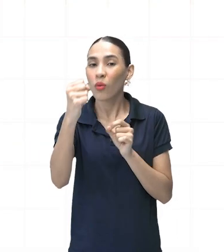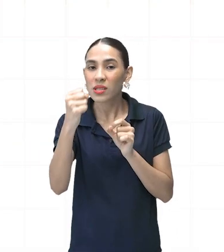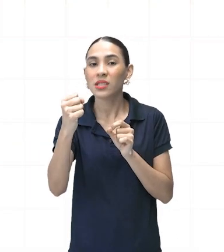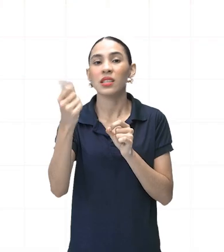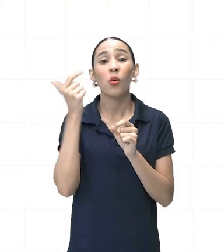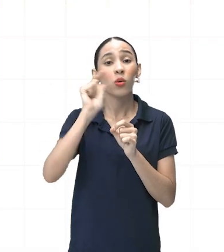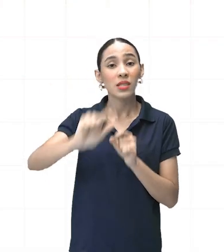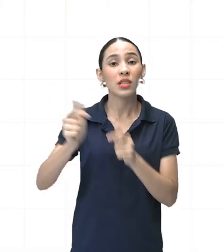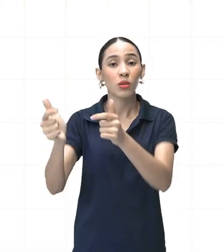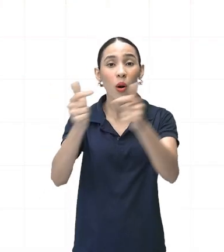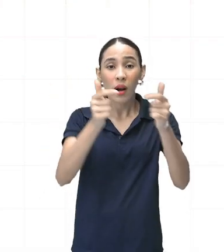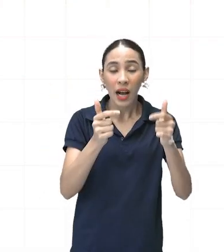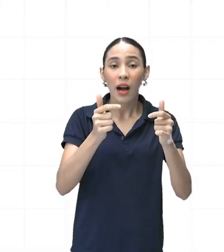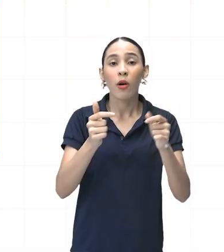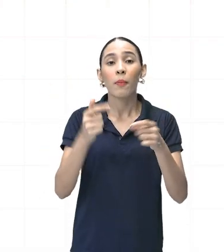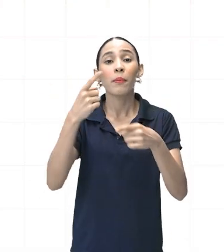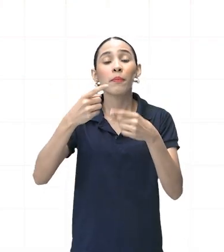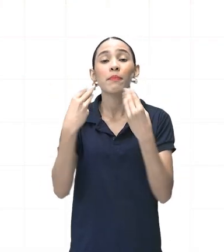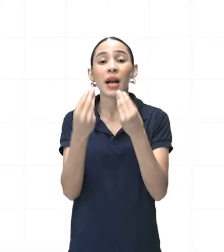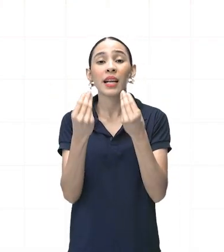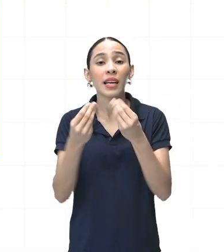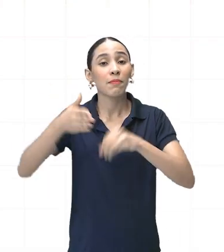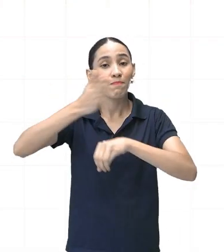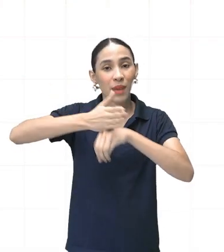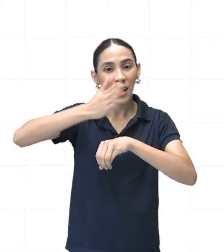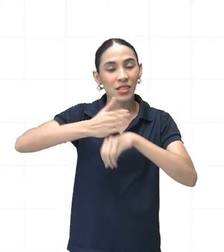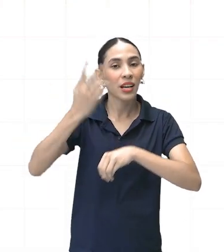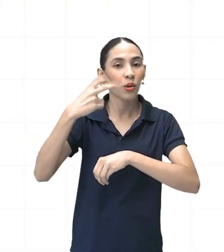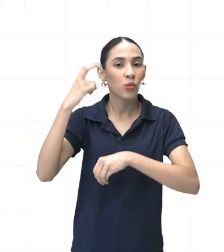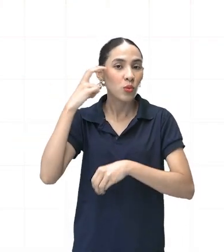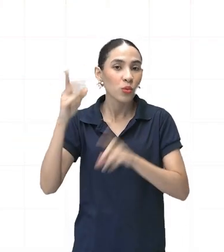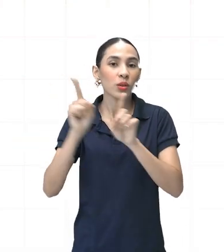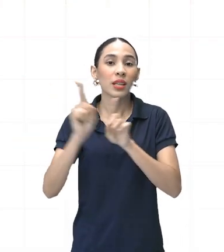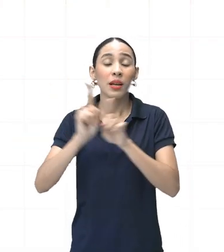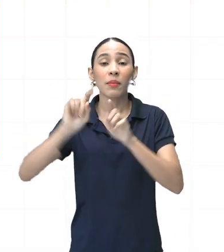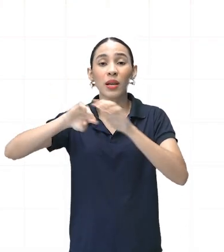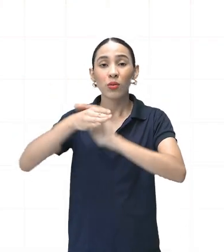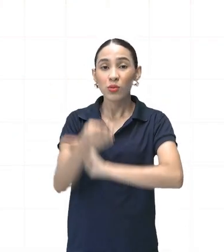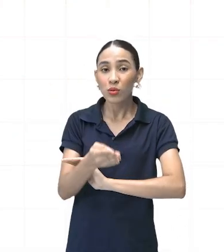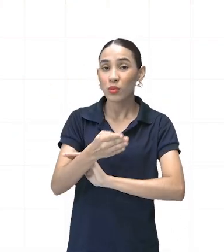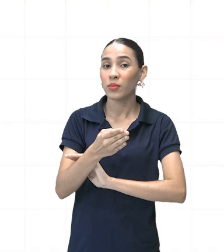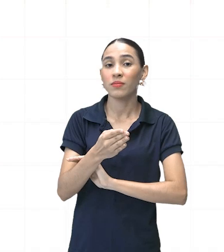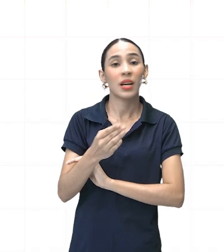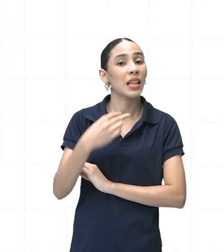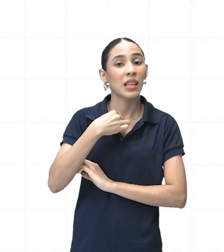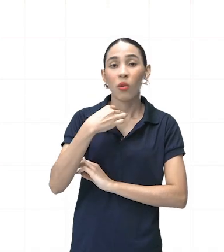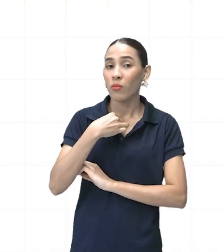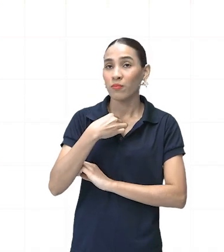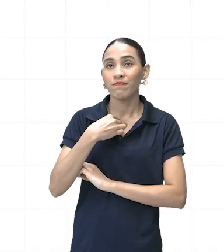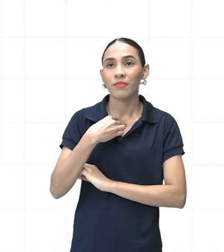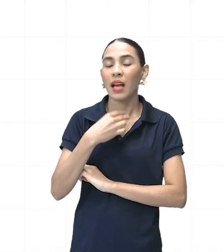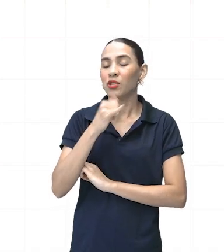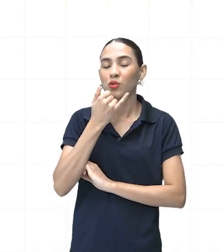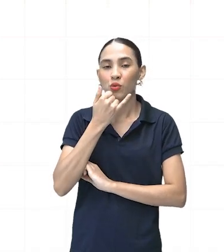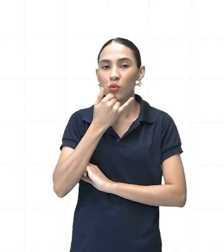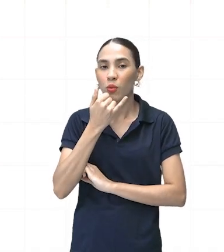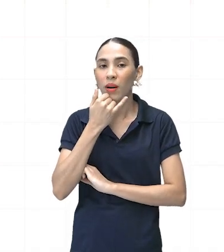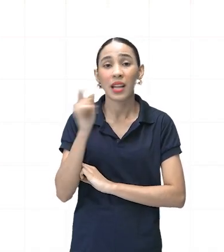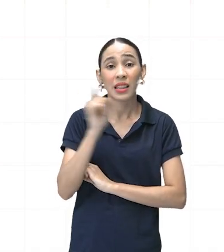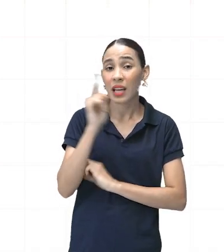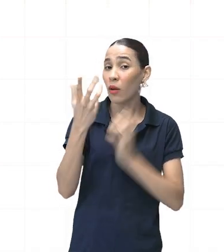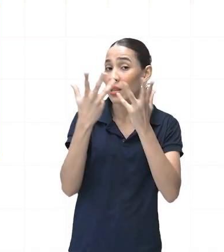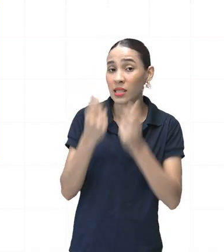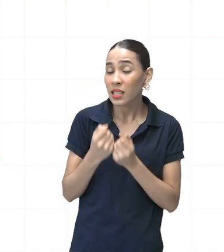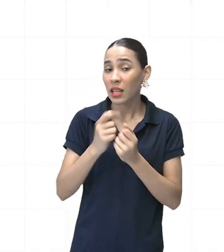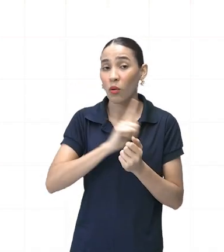o território para colocar em prática a sua cultura, né, seus costumes e não viver subordinado ao governo do